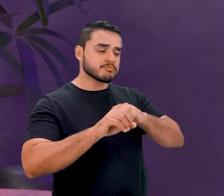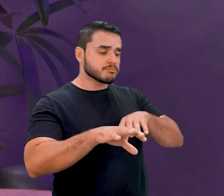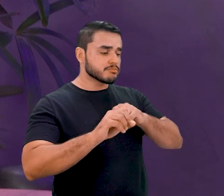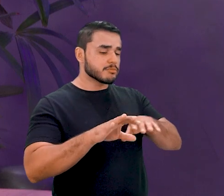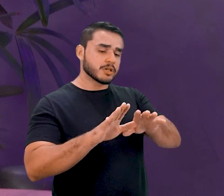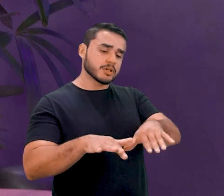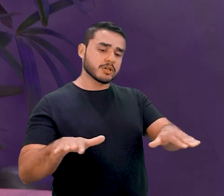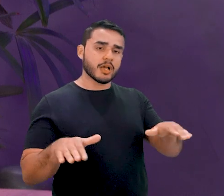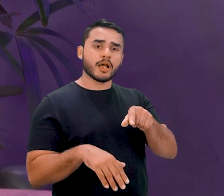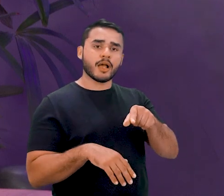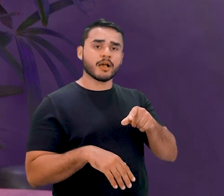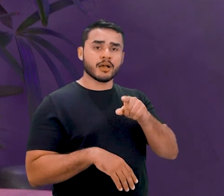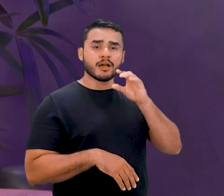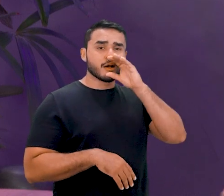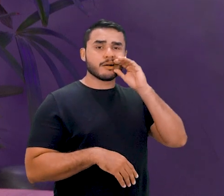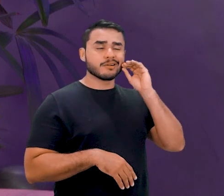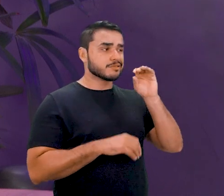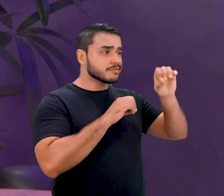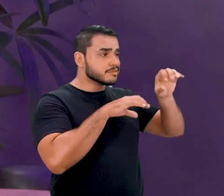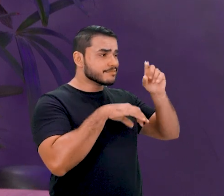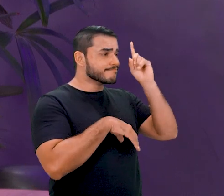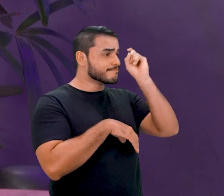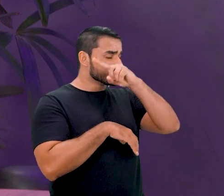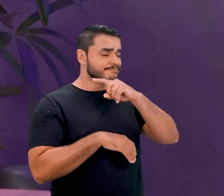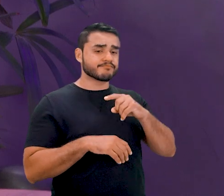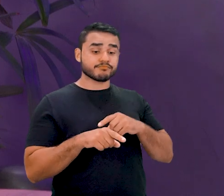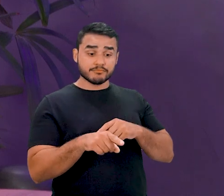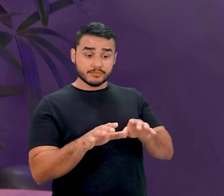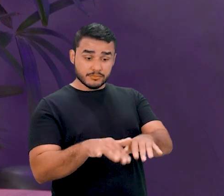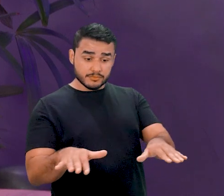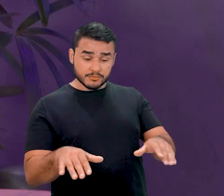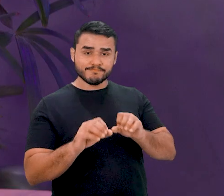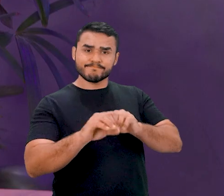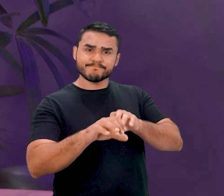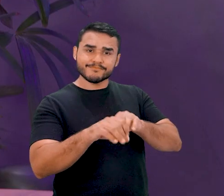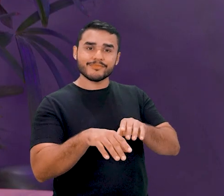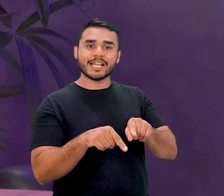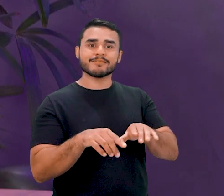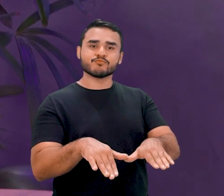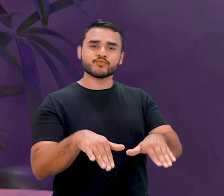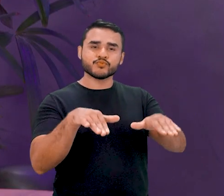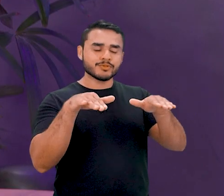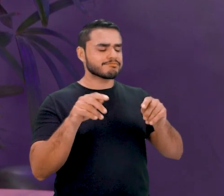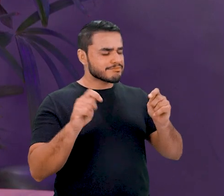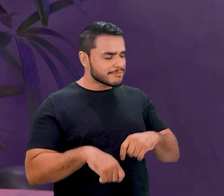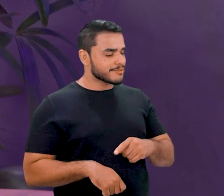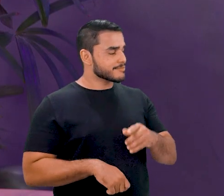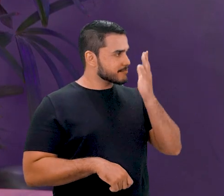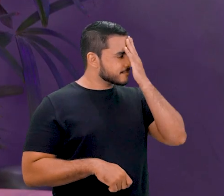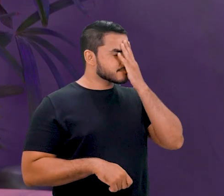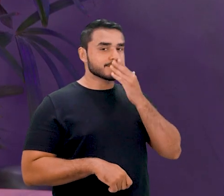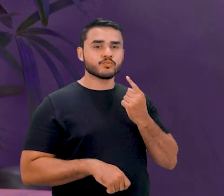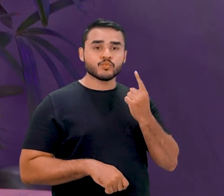nossas crianças, porque educar adultos é bem mais difícil. Mas quando a base dessas crianças, quando